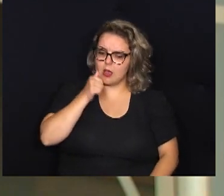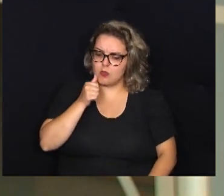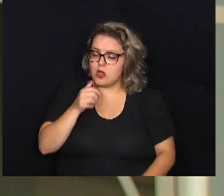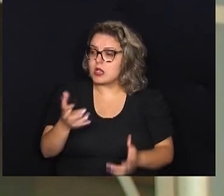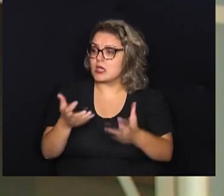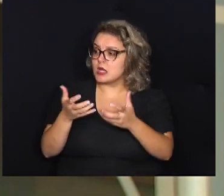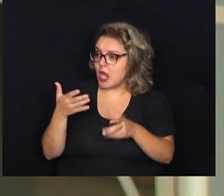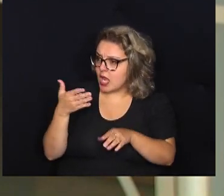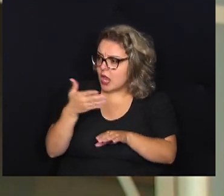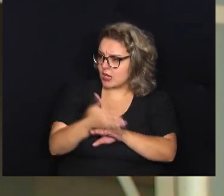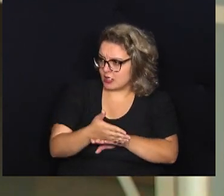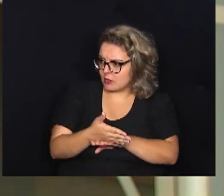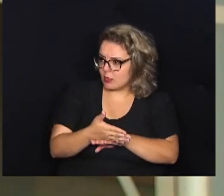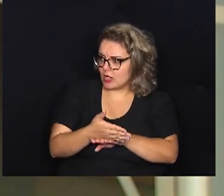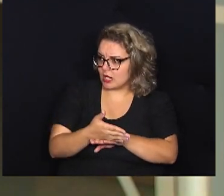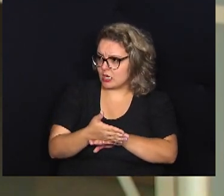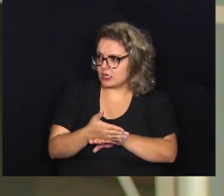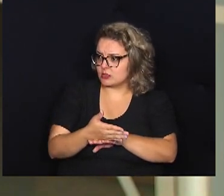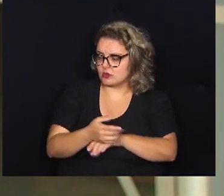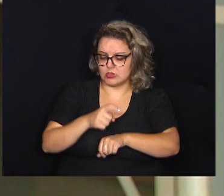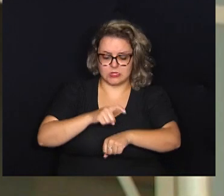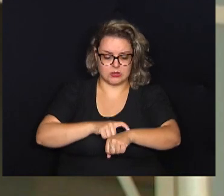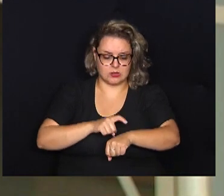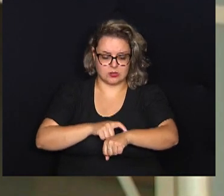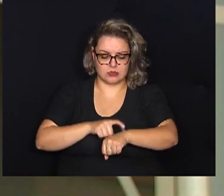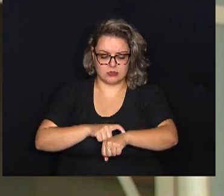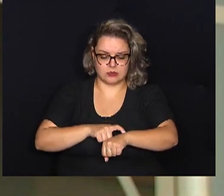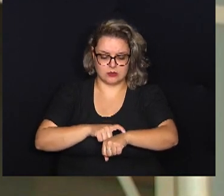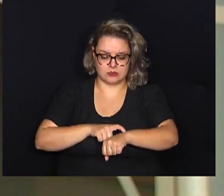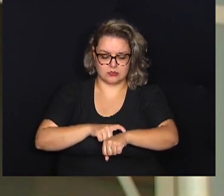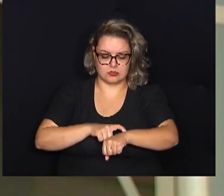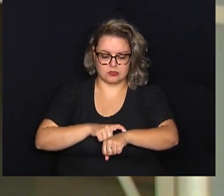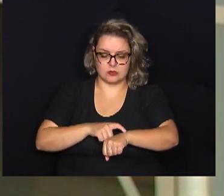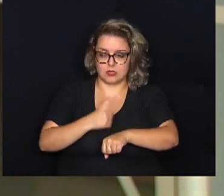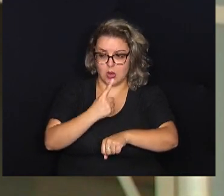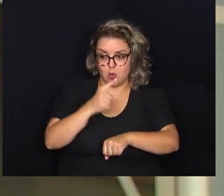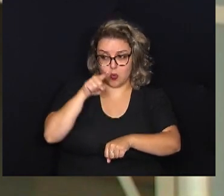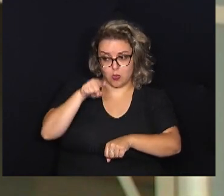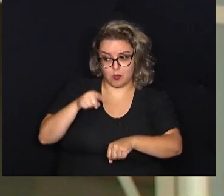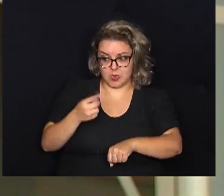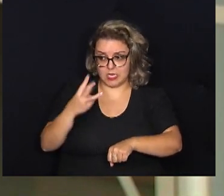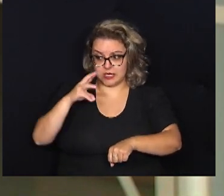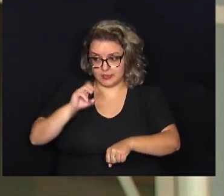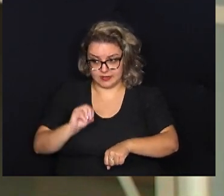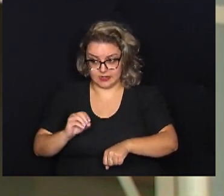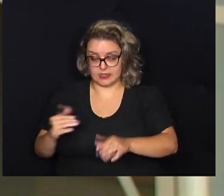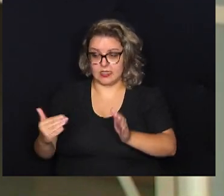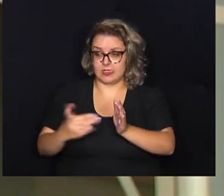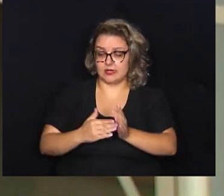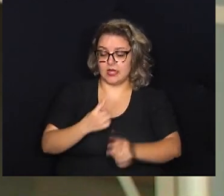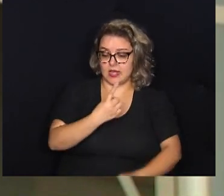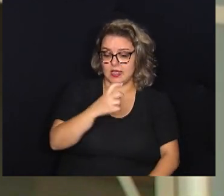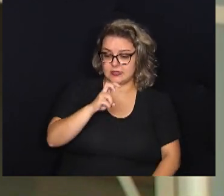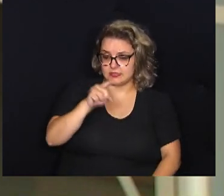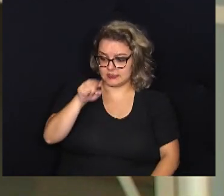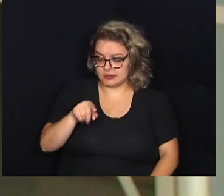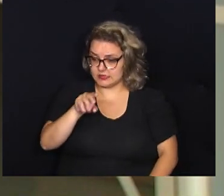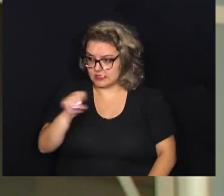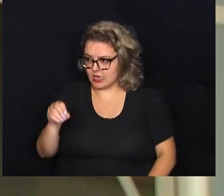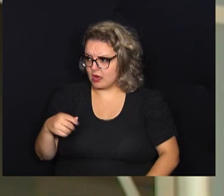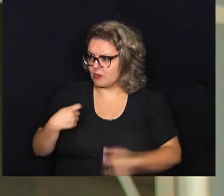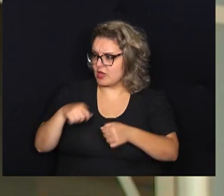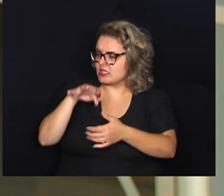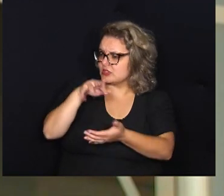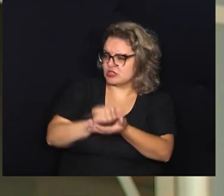queira participar, que vai ser do horário da 1h30 da tarde até as 3 da tarde, precisa de